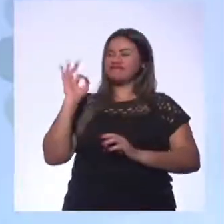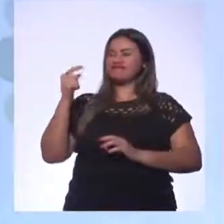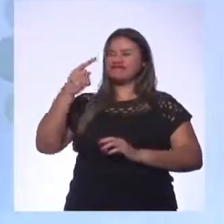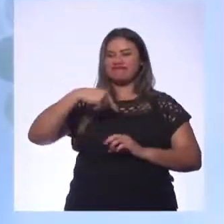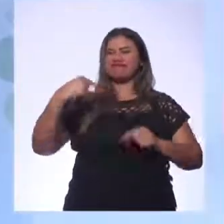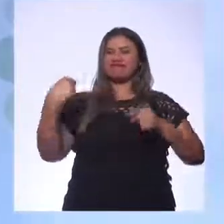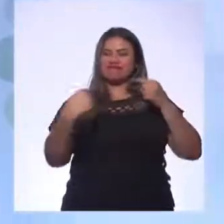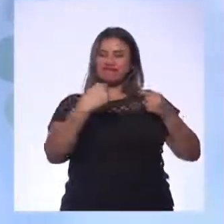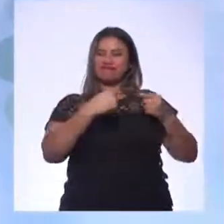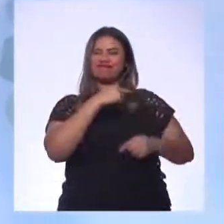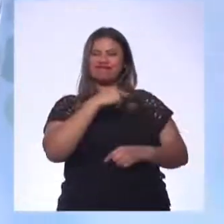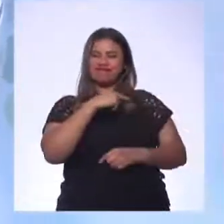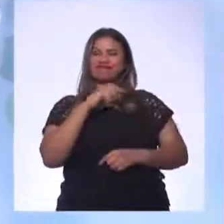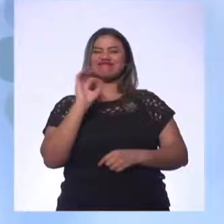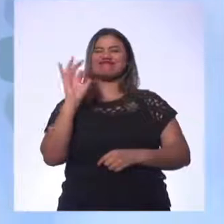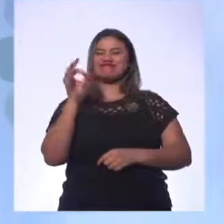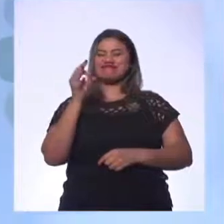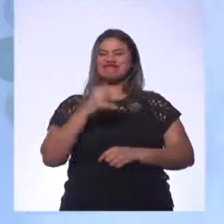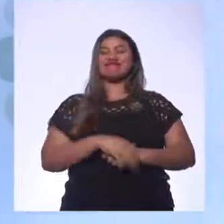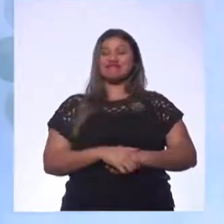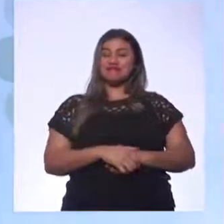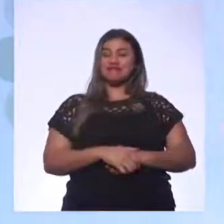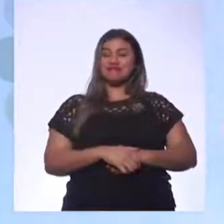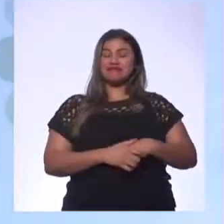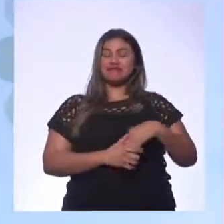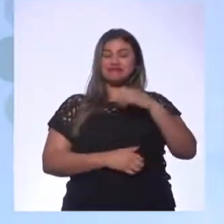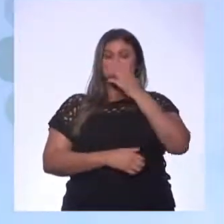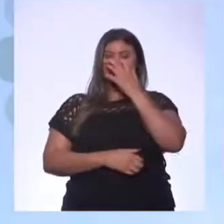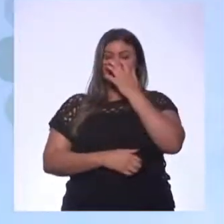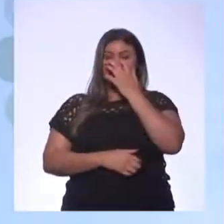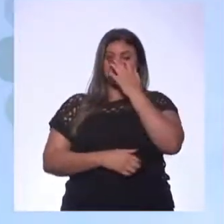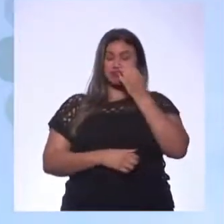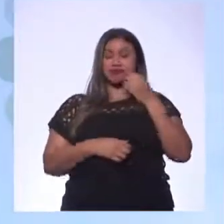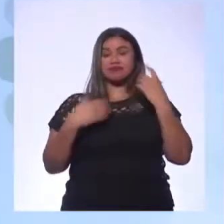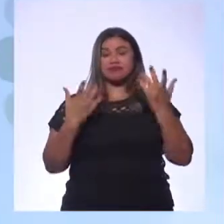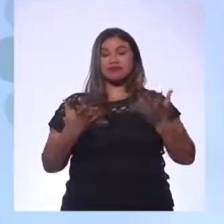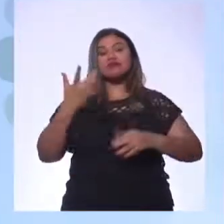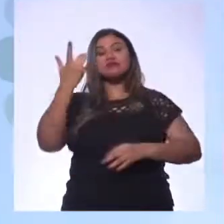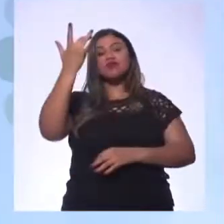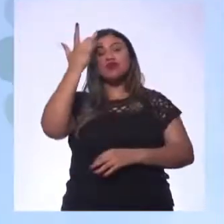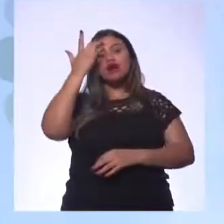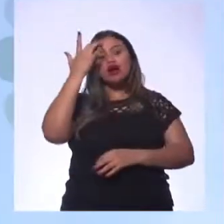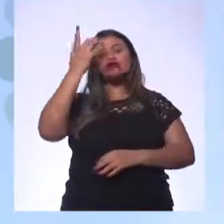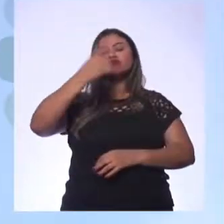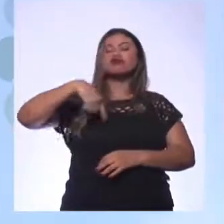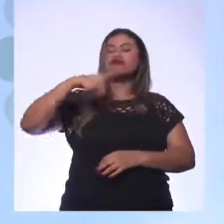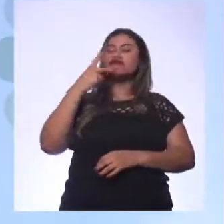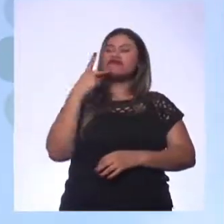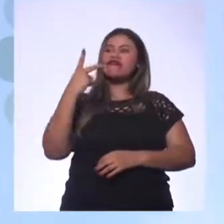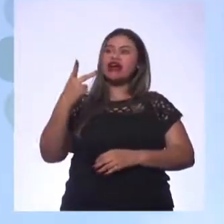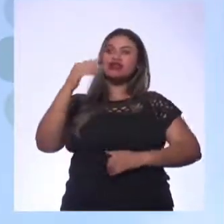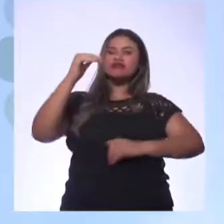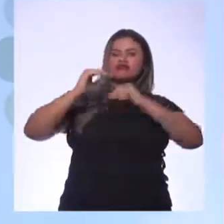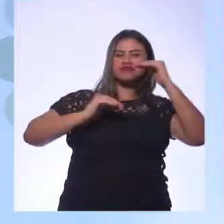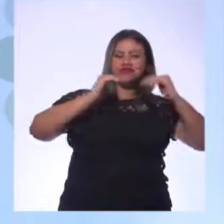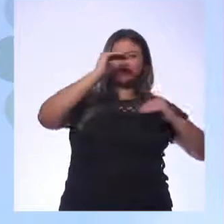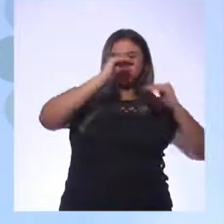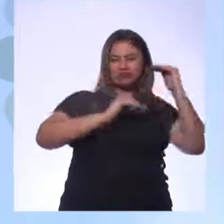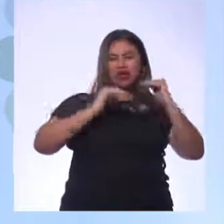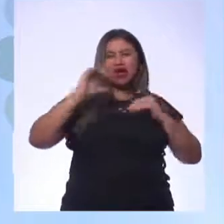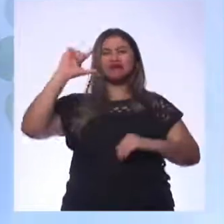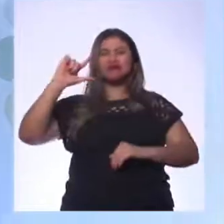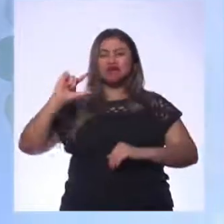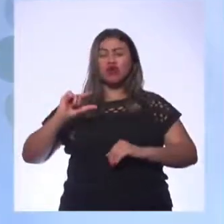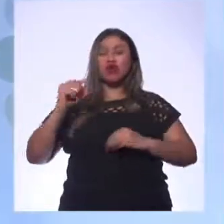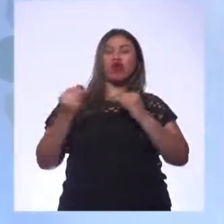também, mas é isso mesmo. Então, assim, eu acho que quando a gente fala de reduzir a desigualdade,